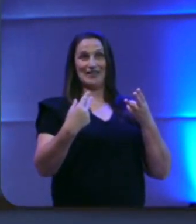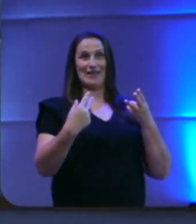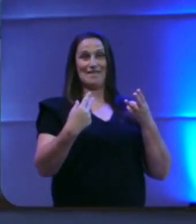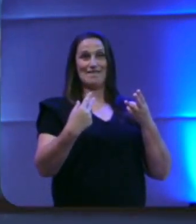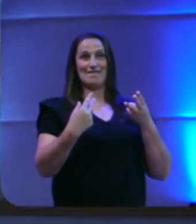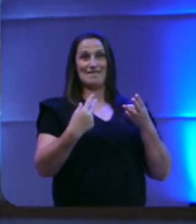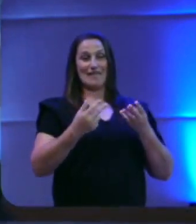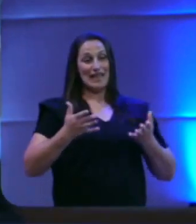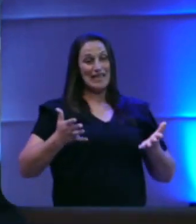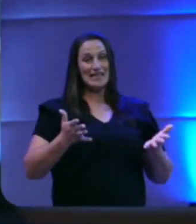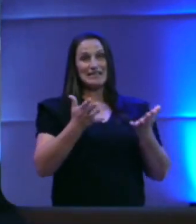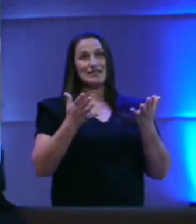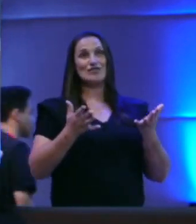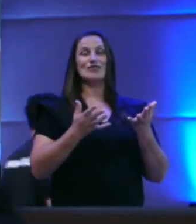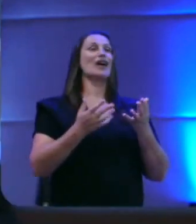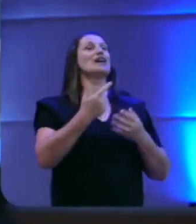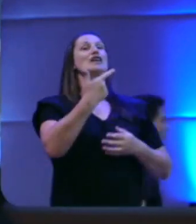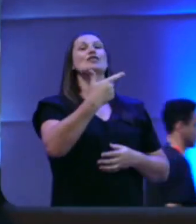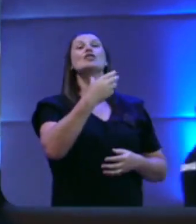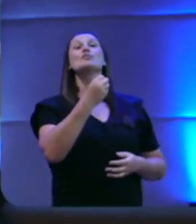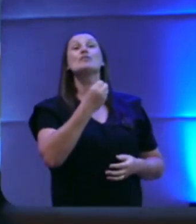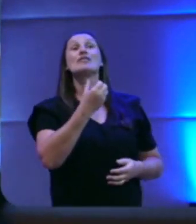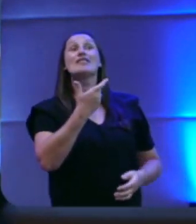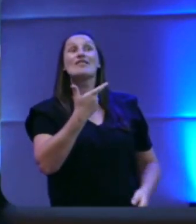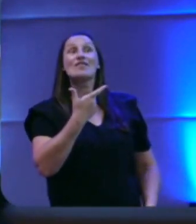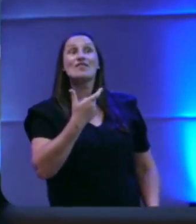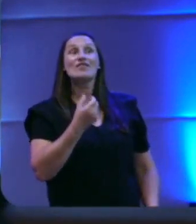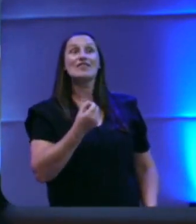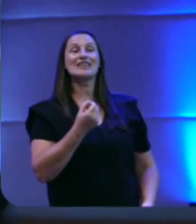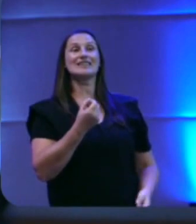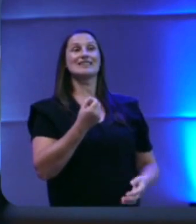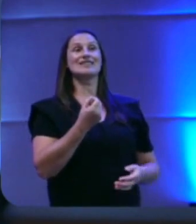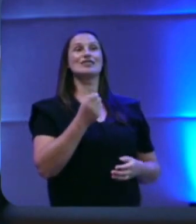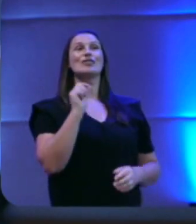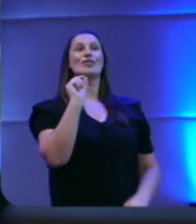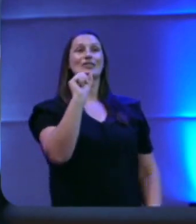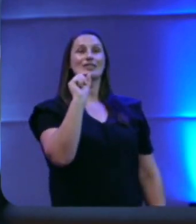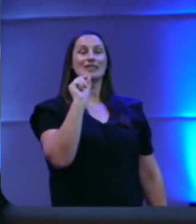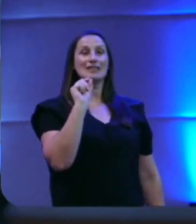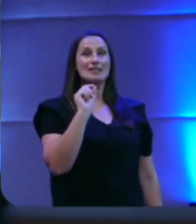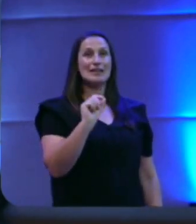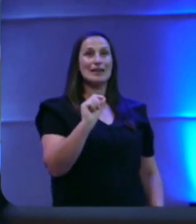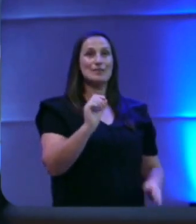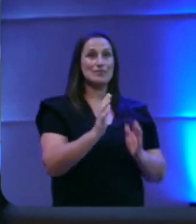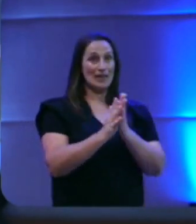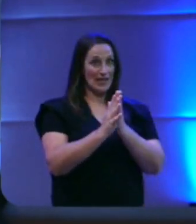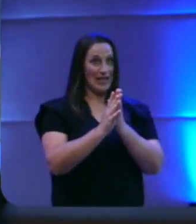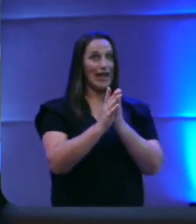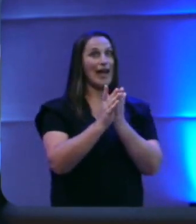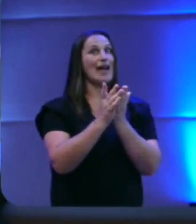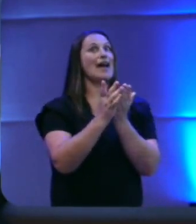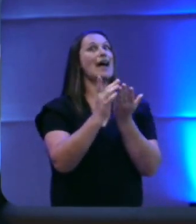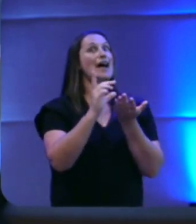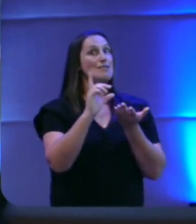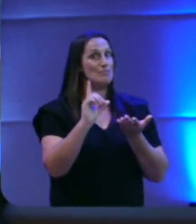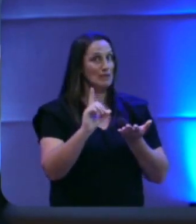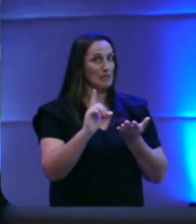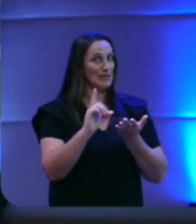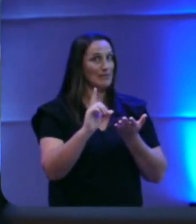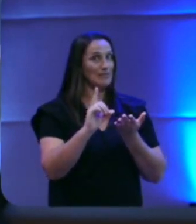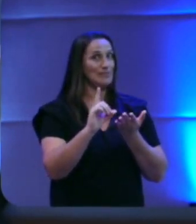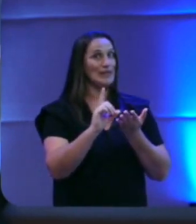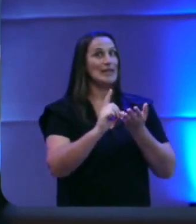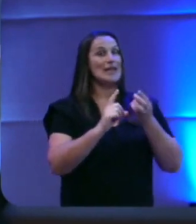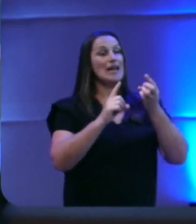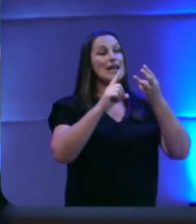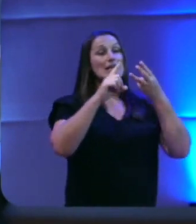queria te incentivar em 2020 que esteja na tua lista a Bíblia, a oração e